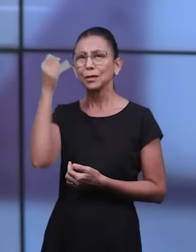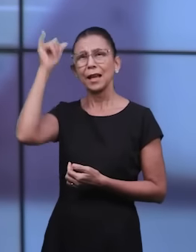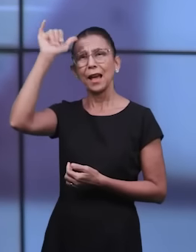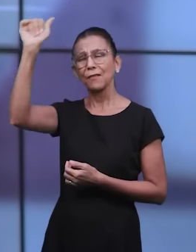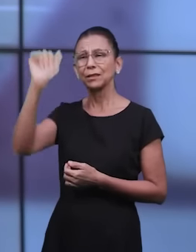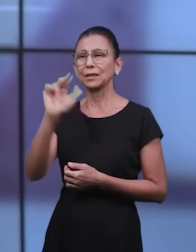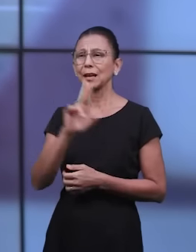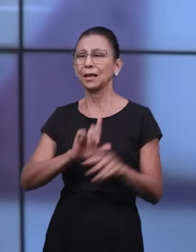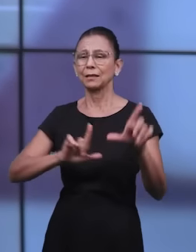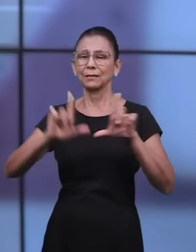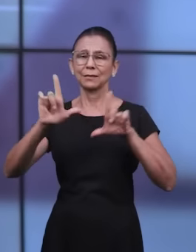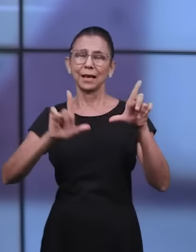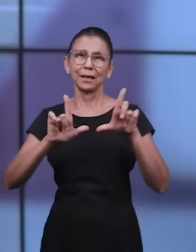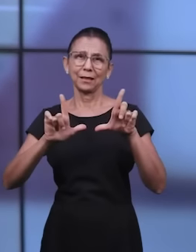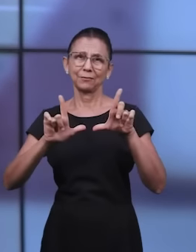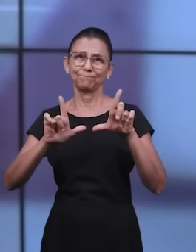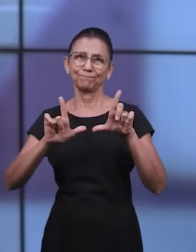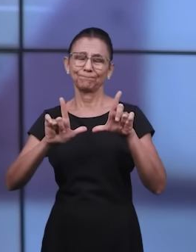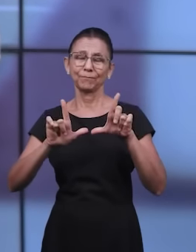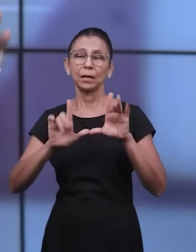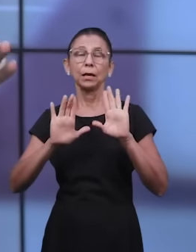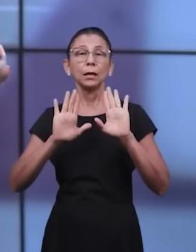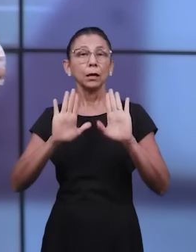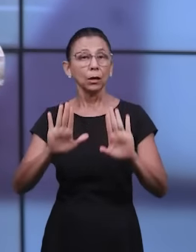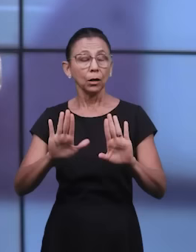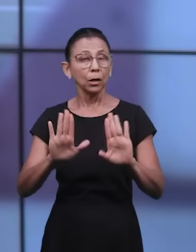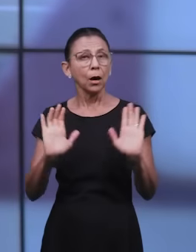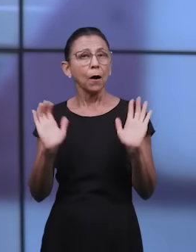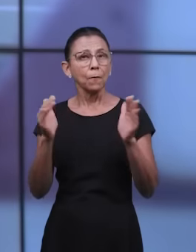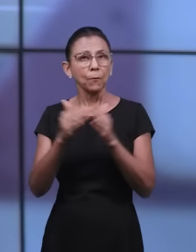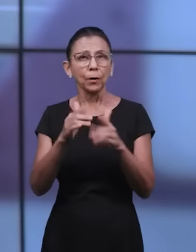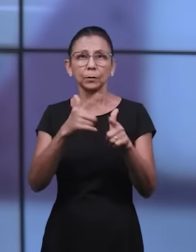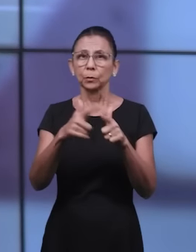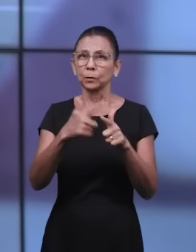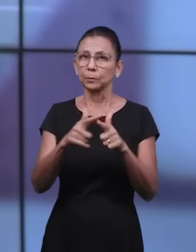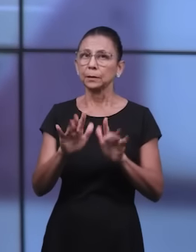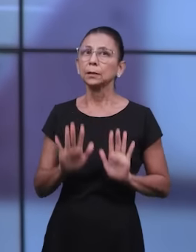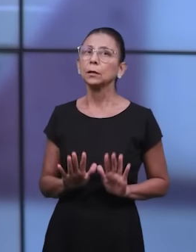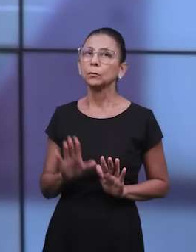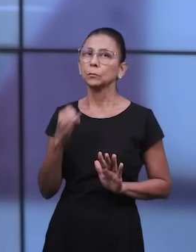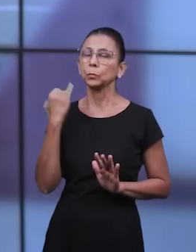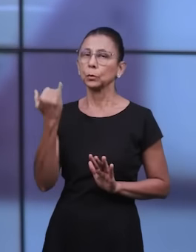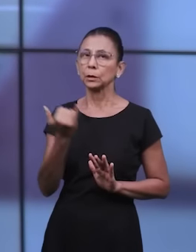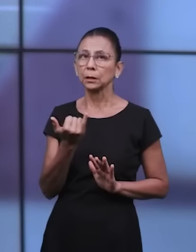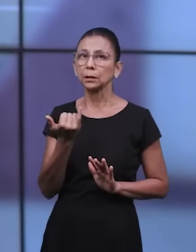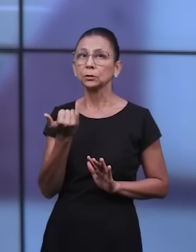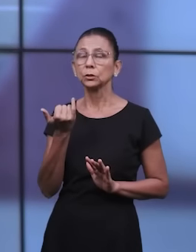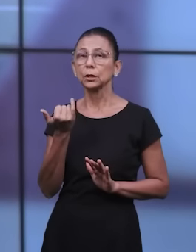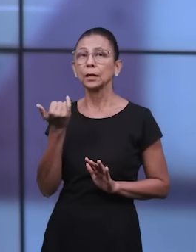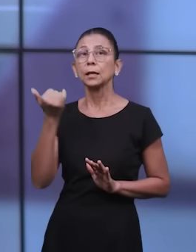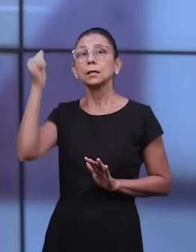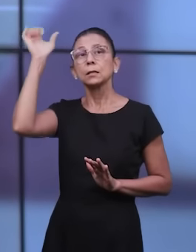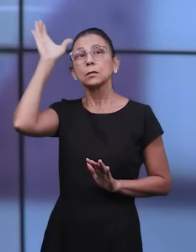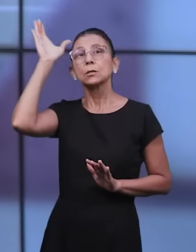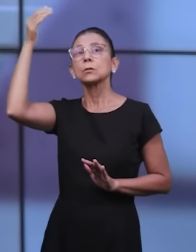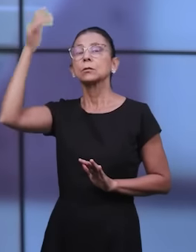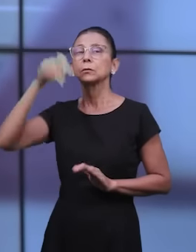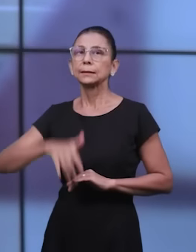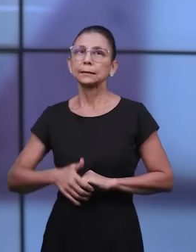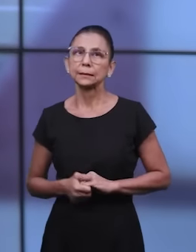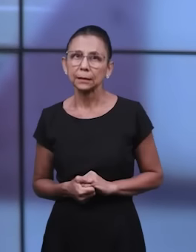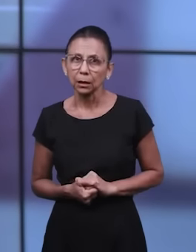telas. Nossa sugestão é: não foque no problema, mas nas soluções. Neste caso, não foque no uso